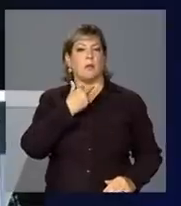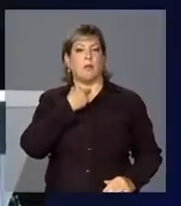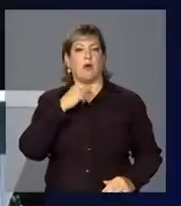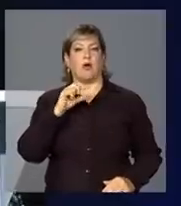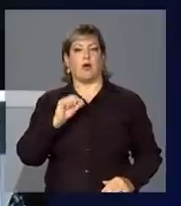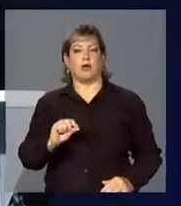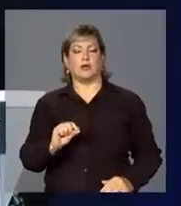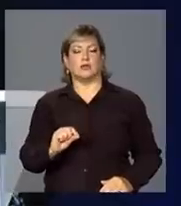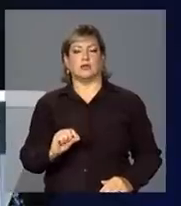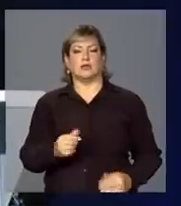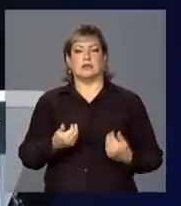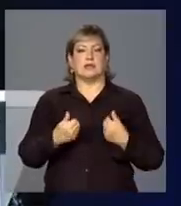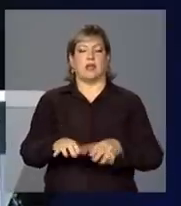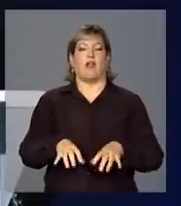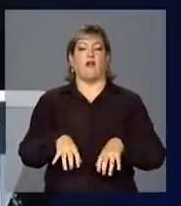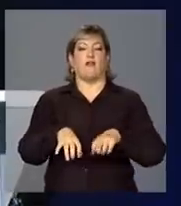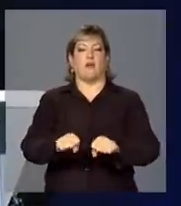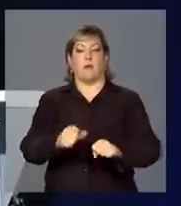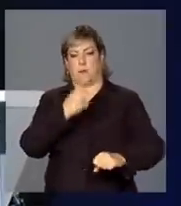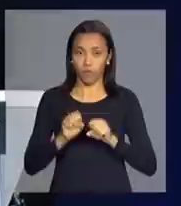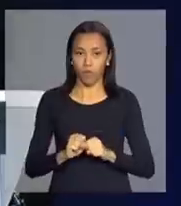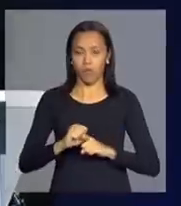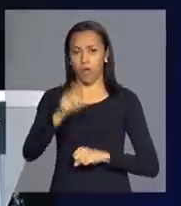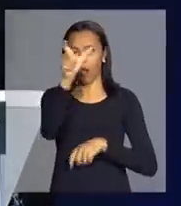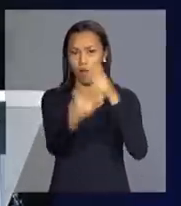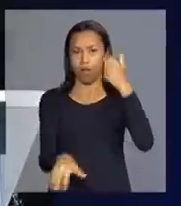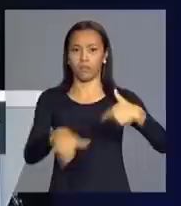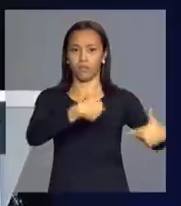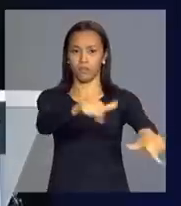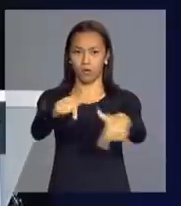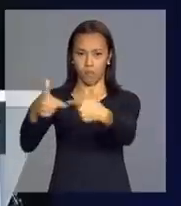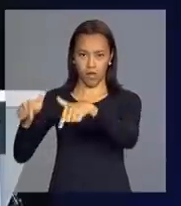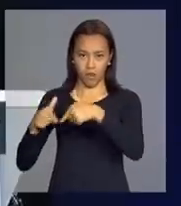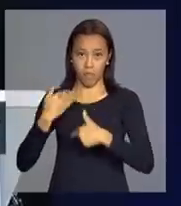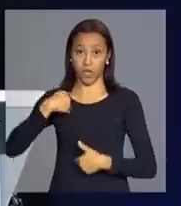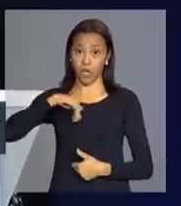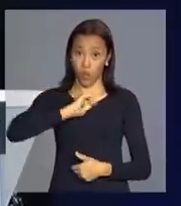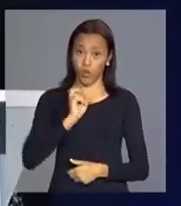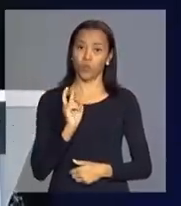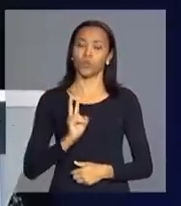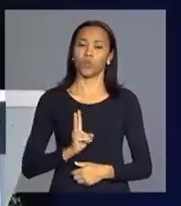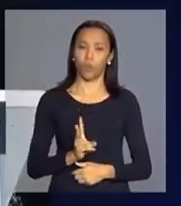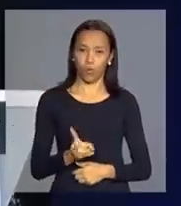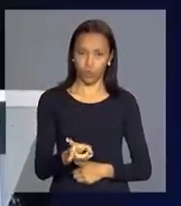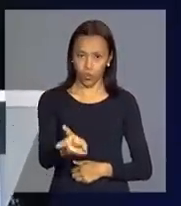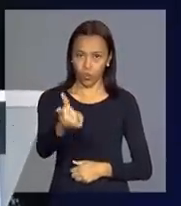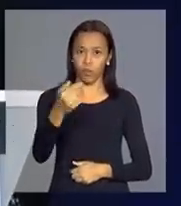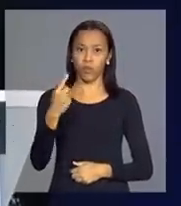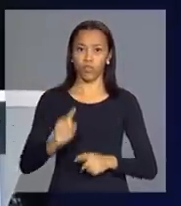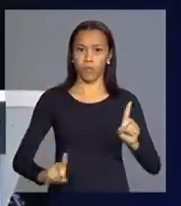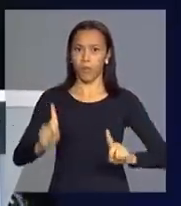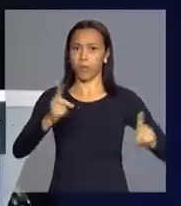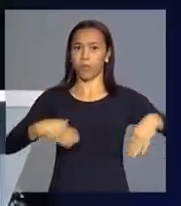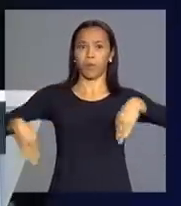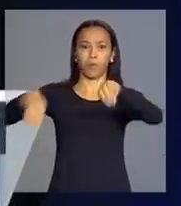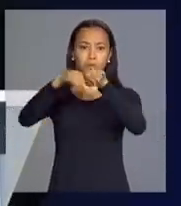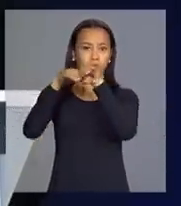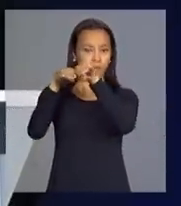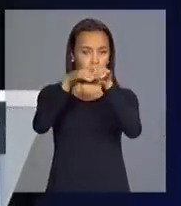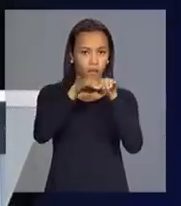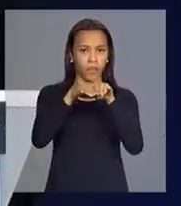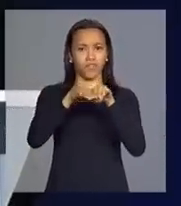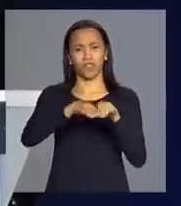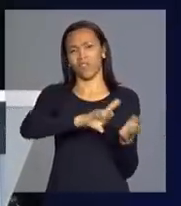abrir mão de formar trabalhadores para que nós mantenhamos a nossa competitividade.